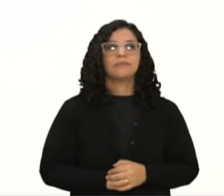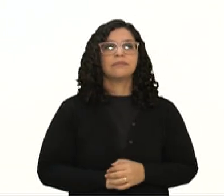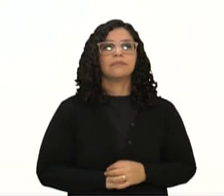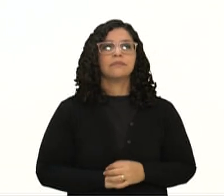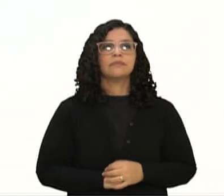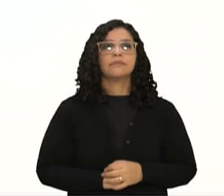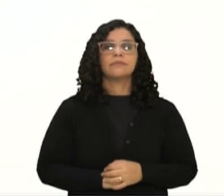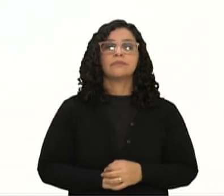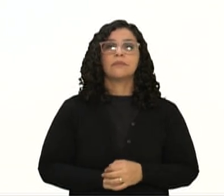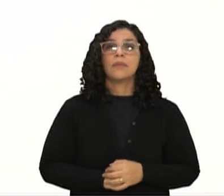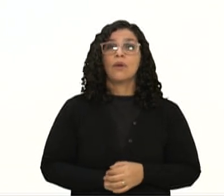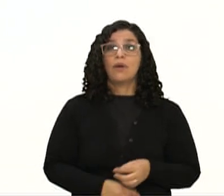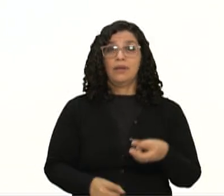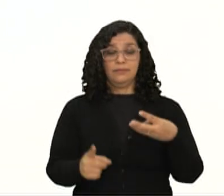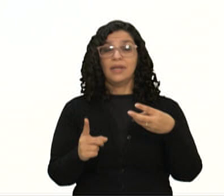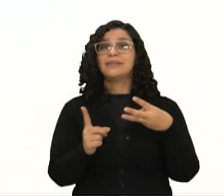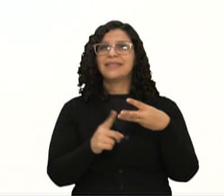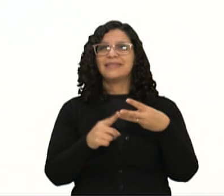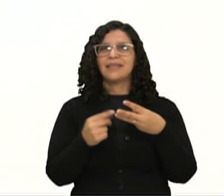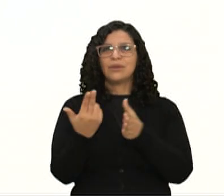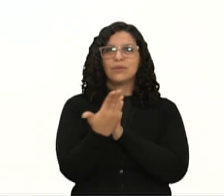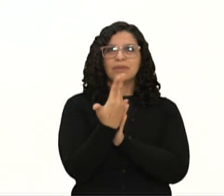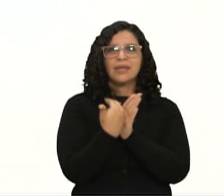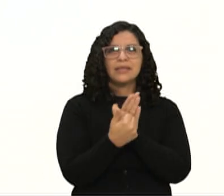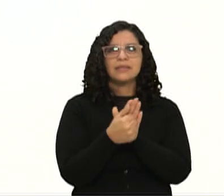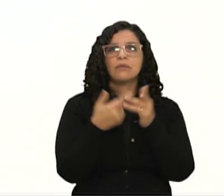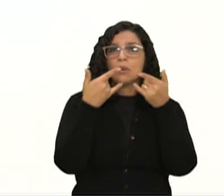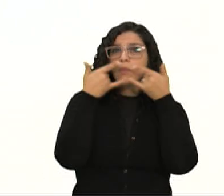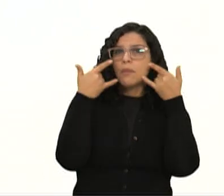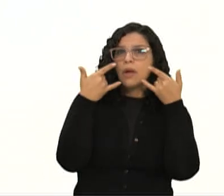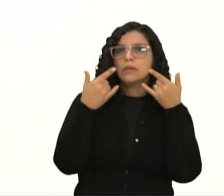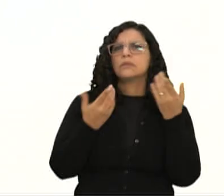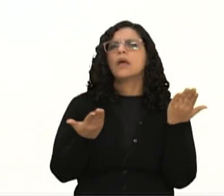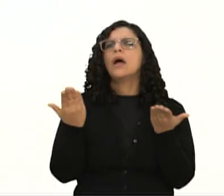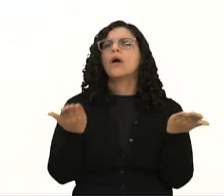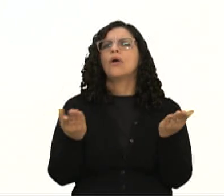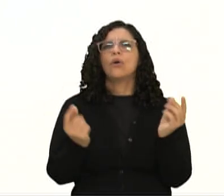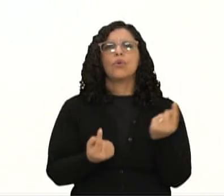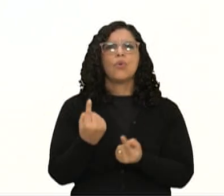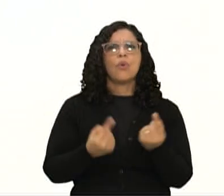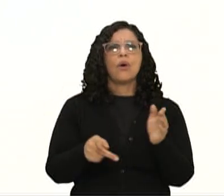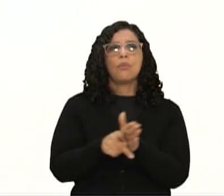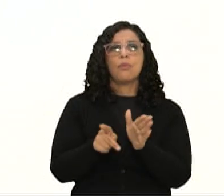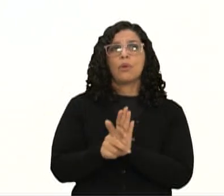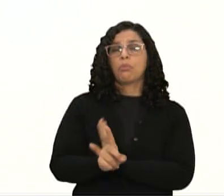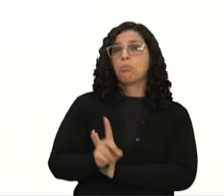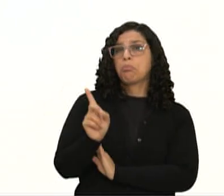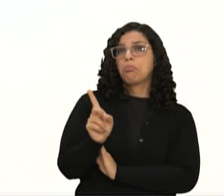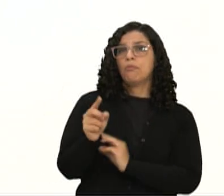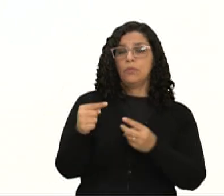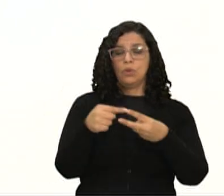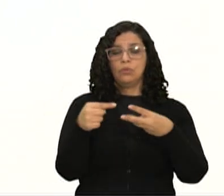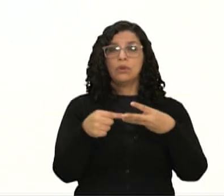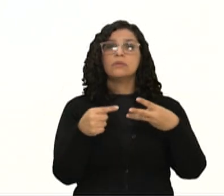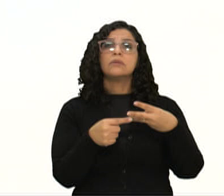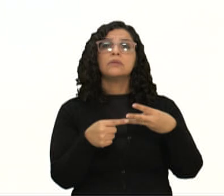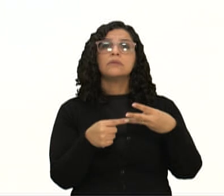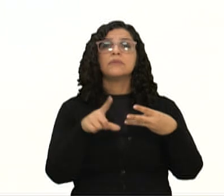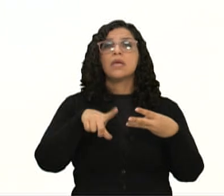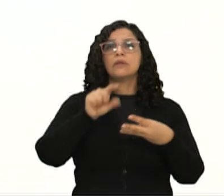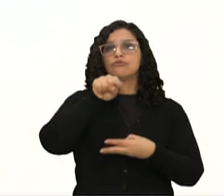pandemic. E na última, nós temos a imagem de uma máscara, hand sanitizer, mask ou